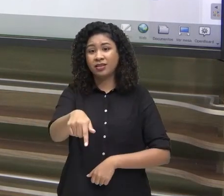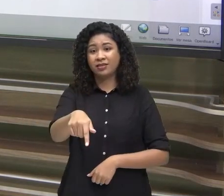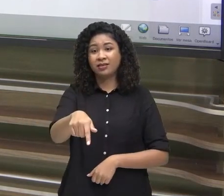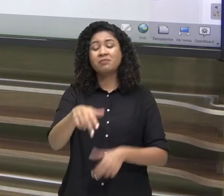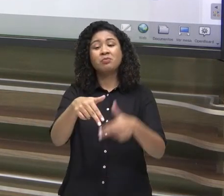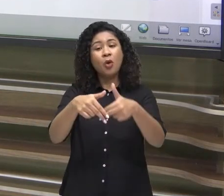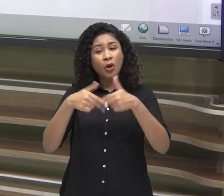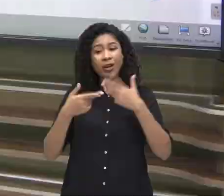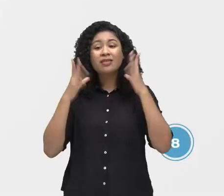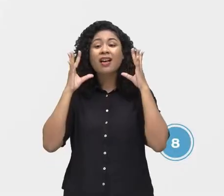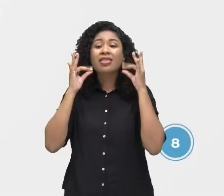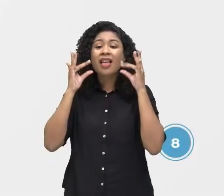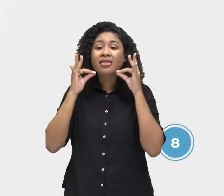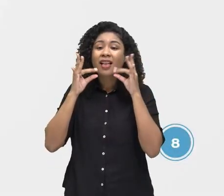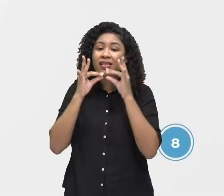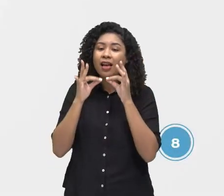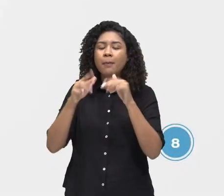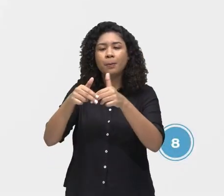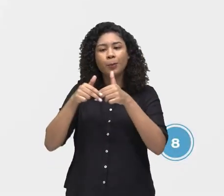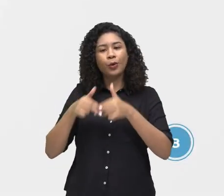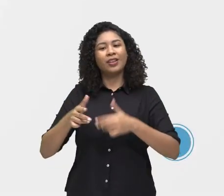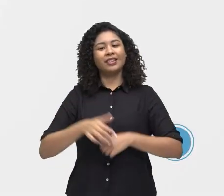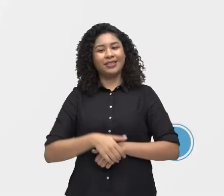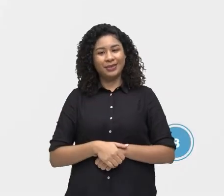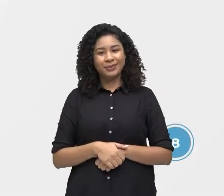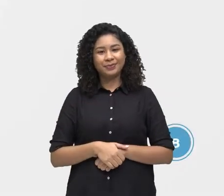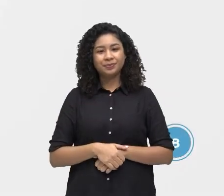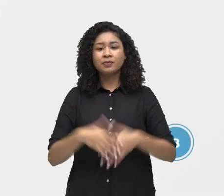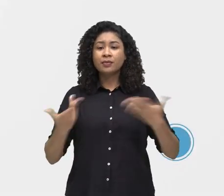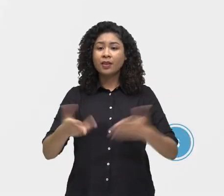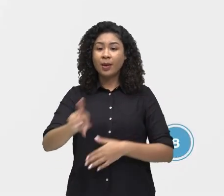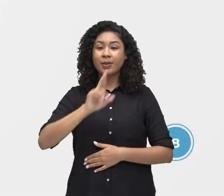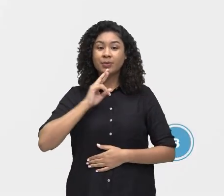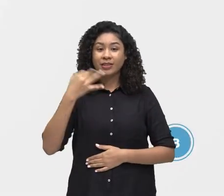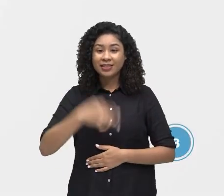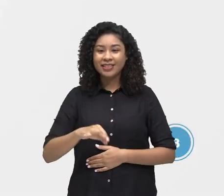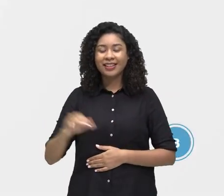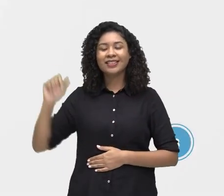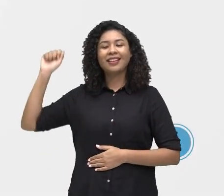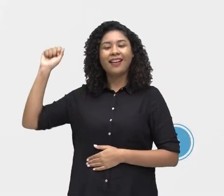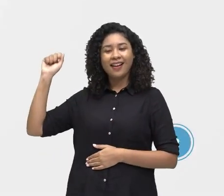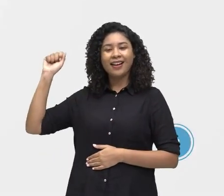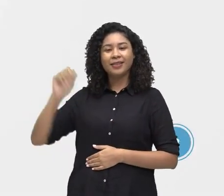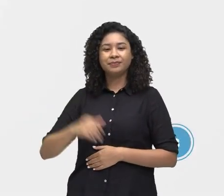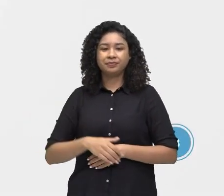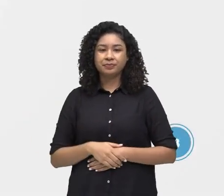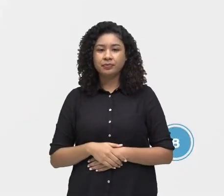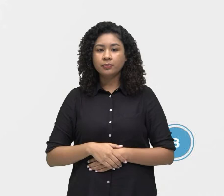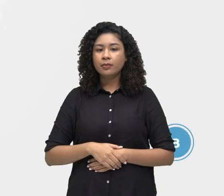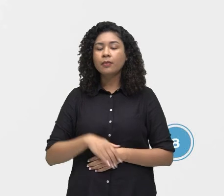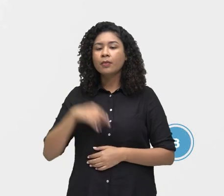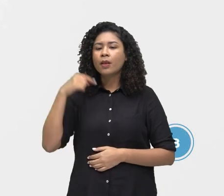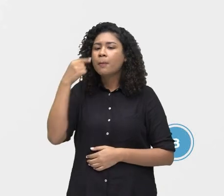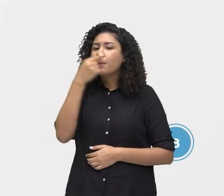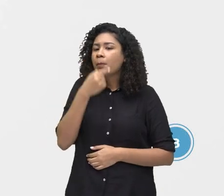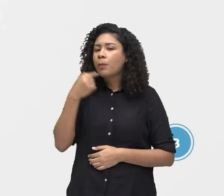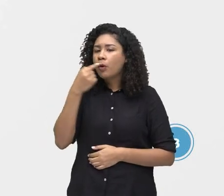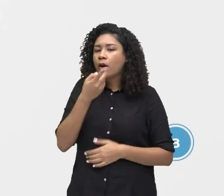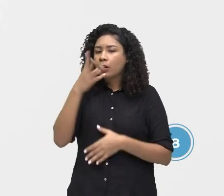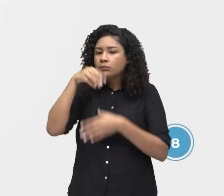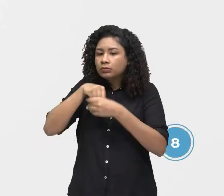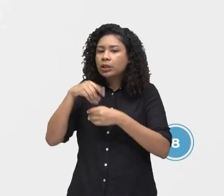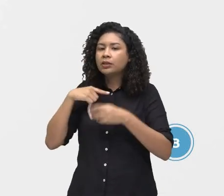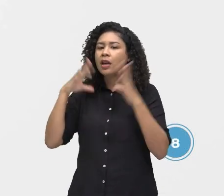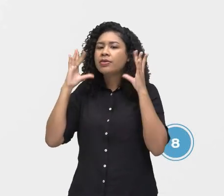resposta certa aí no nosso gabarito, letra A. Na boca é liberada a amilase salivar, também chamada